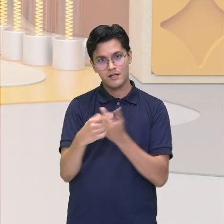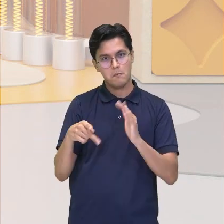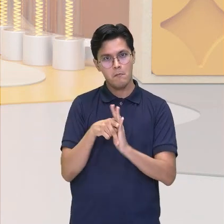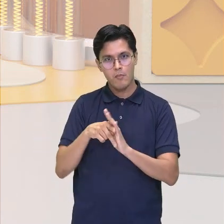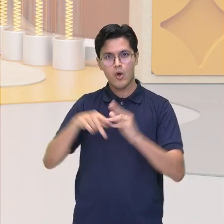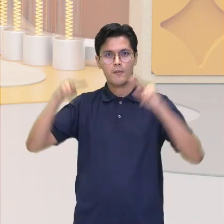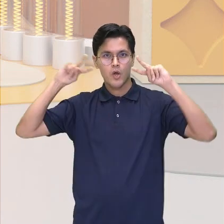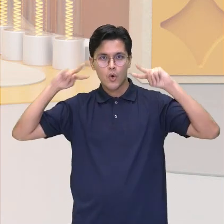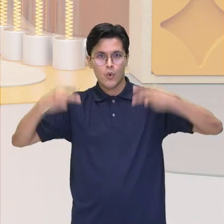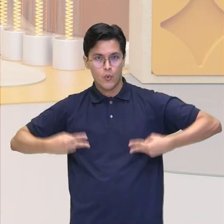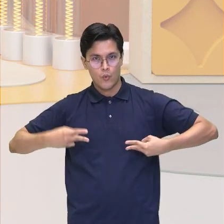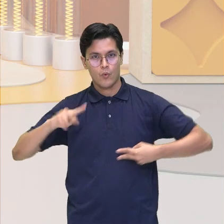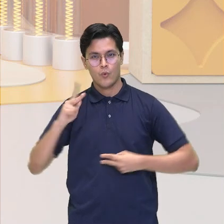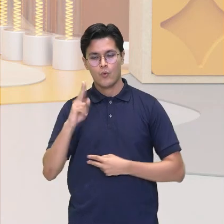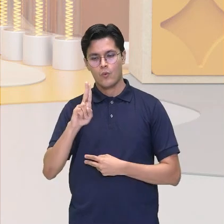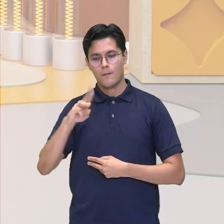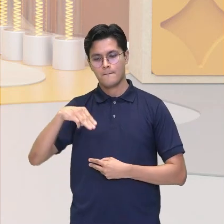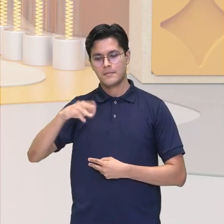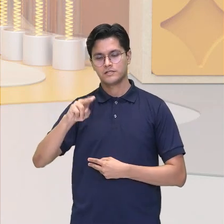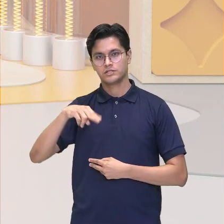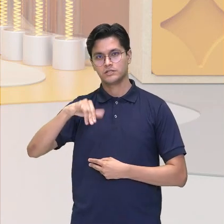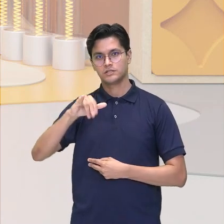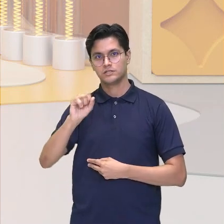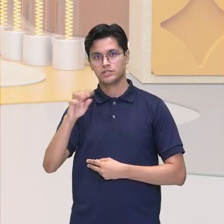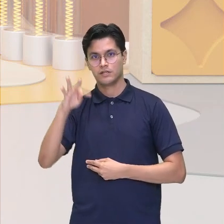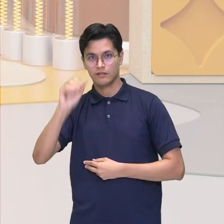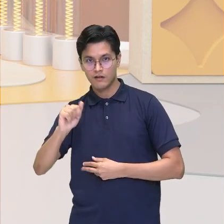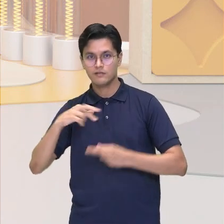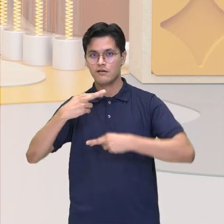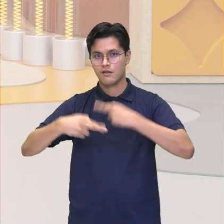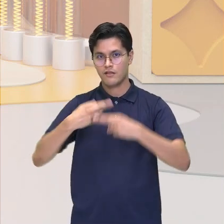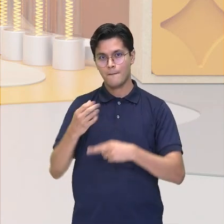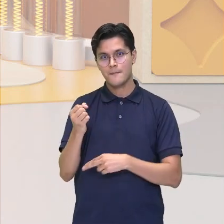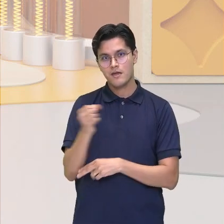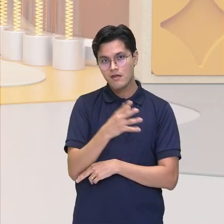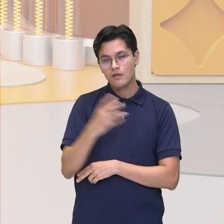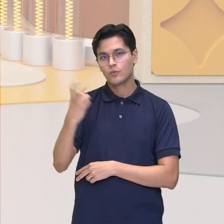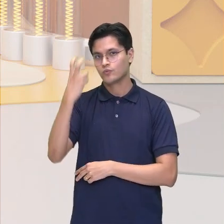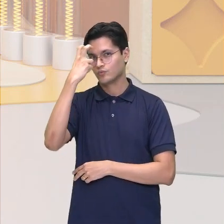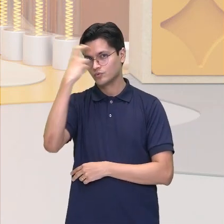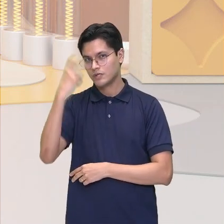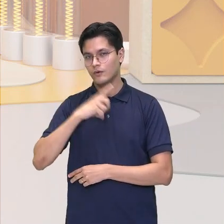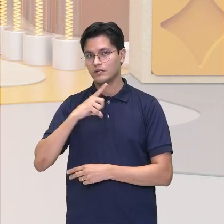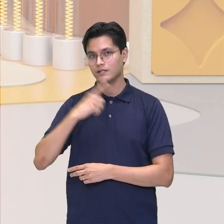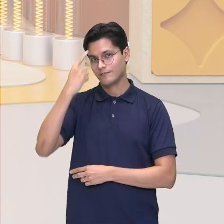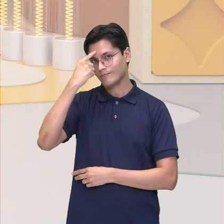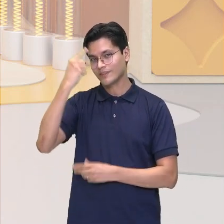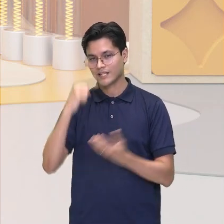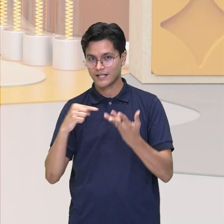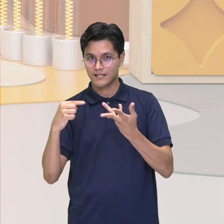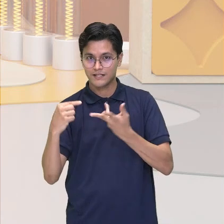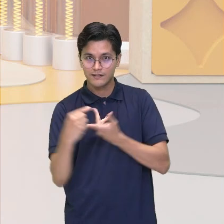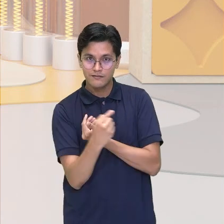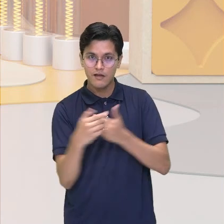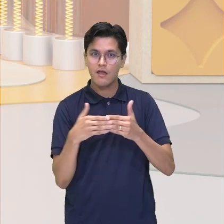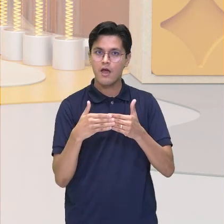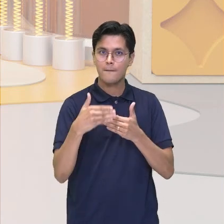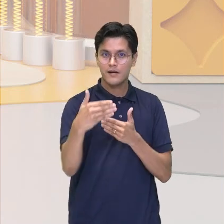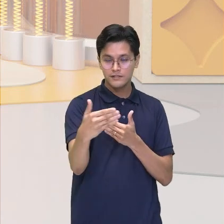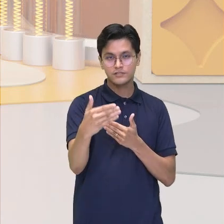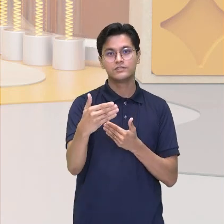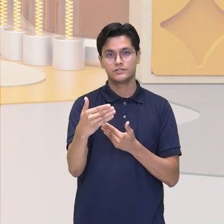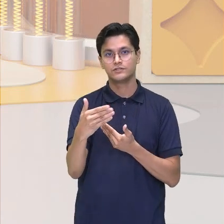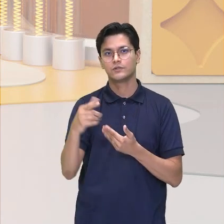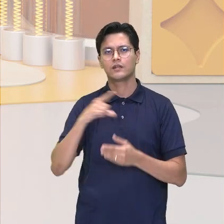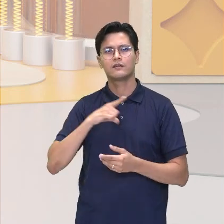humanistas, com o renascimento cultural, que vai vir com as ideias oriundas ali da Antiguidade Clássica,